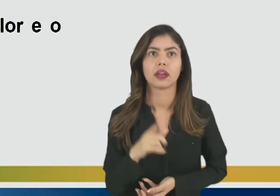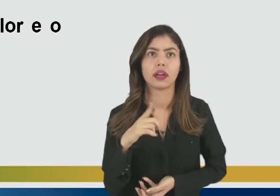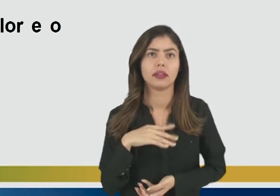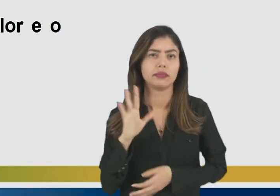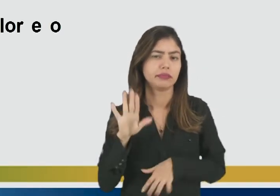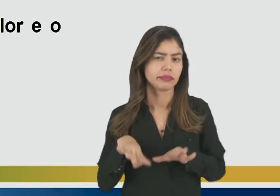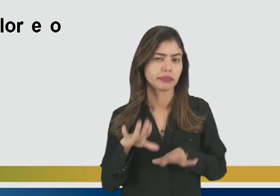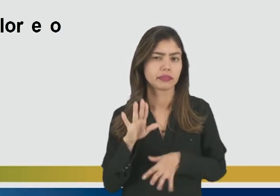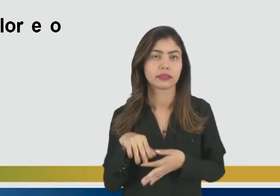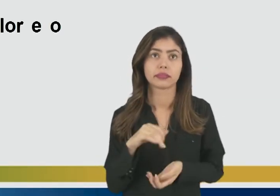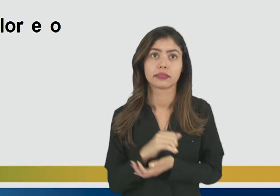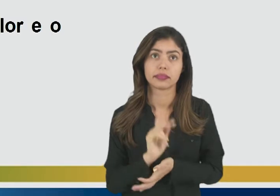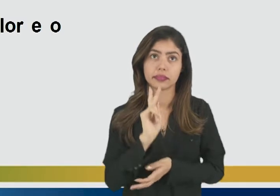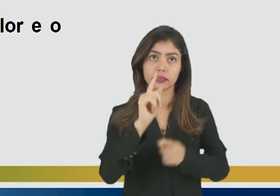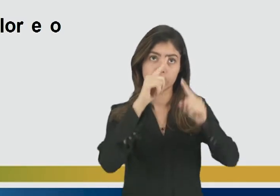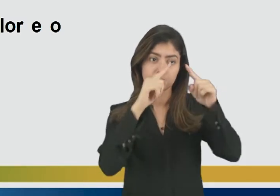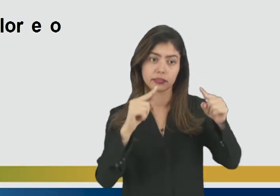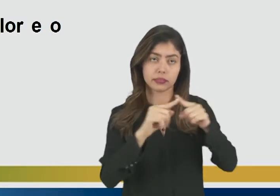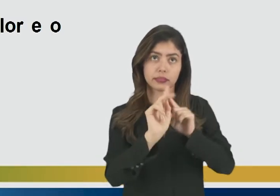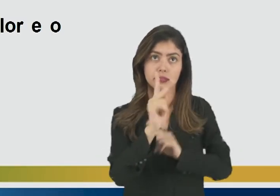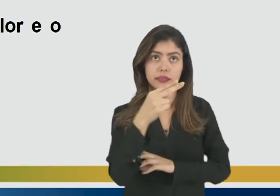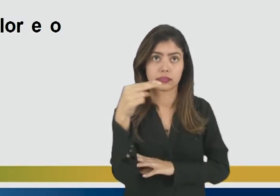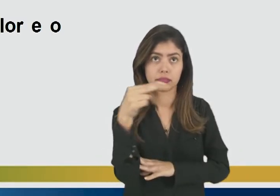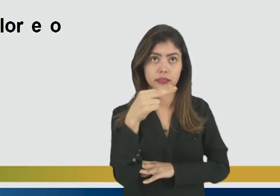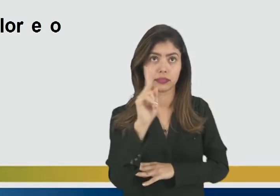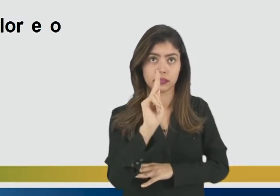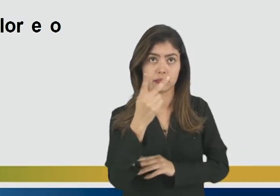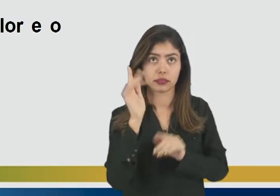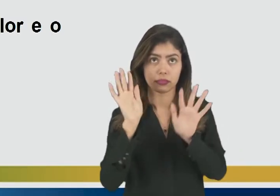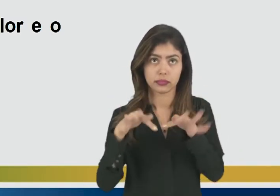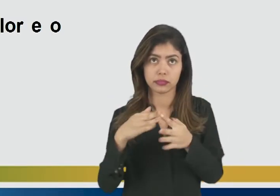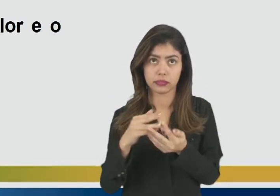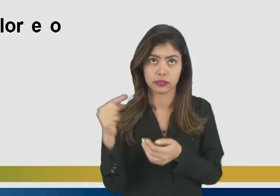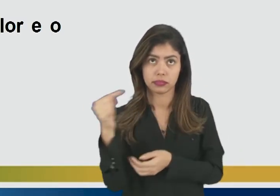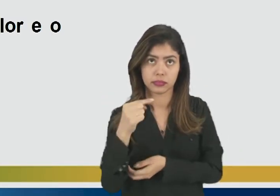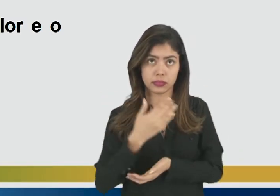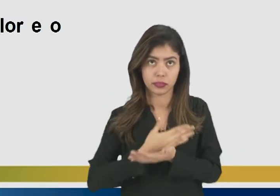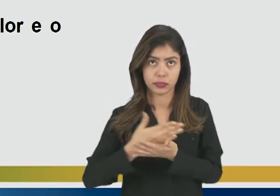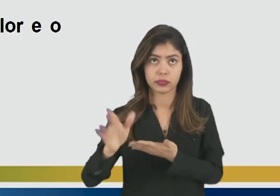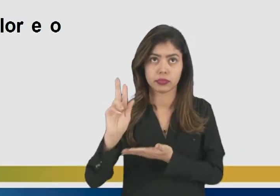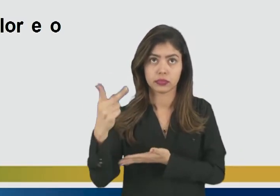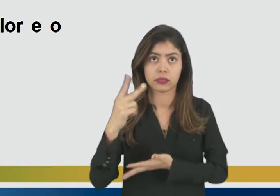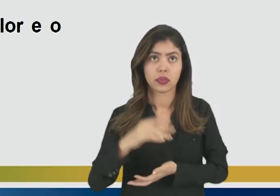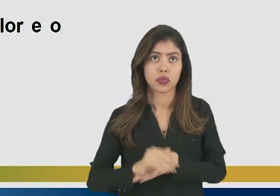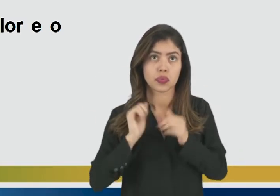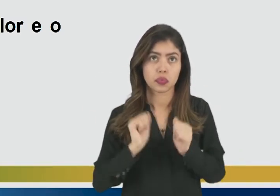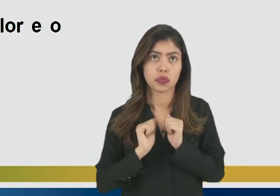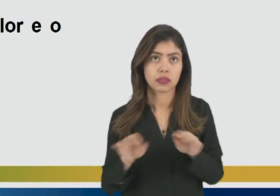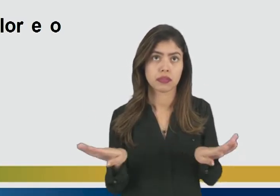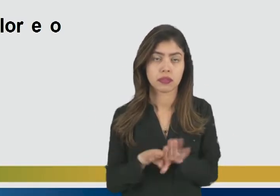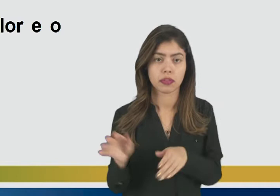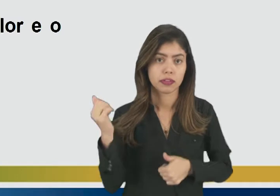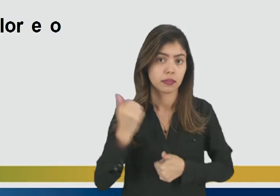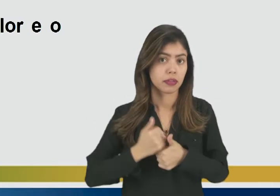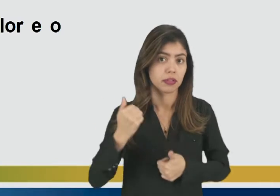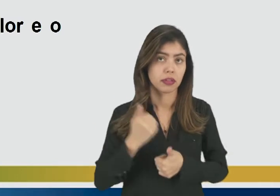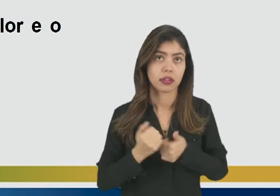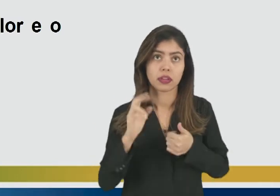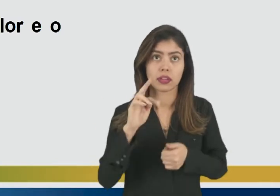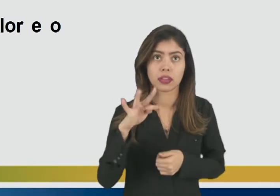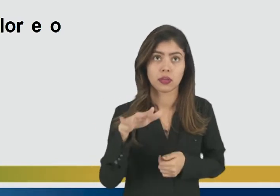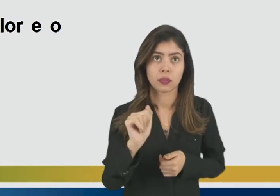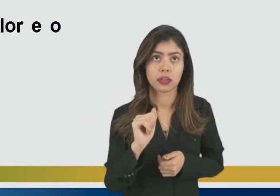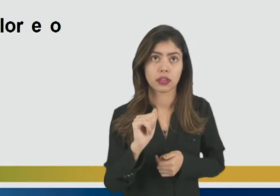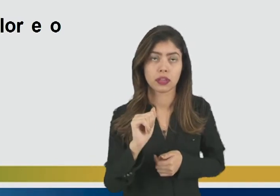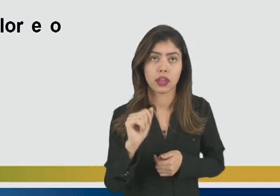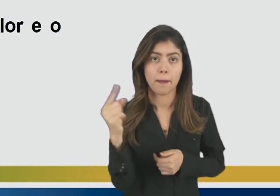variação de entalpia, ΔH, temos a entalpia final menos a inicial, que pode também ser substituída por entalpia dos